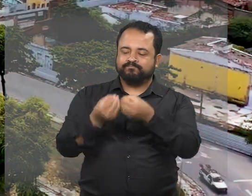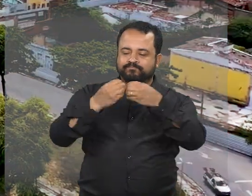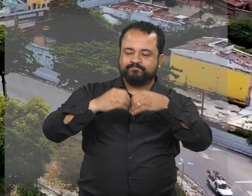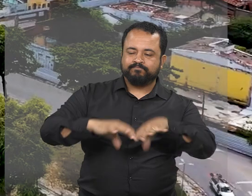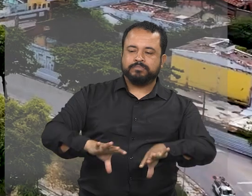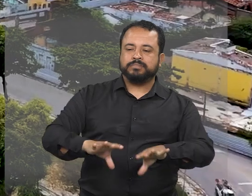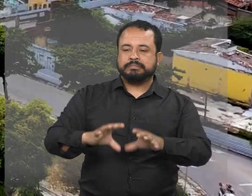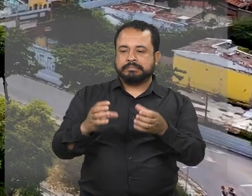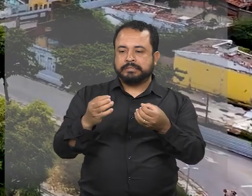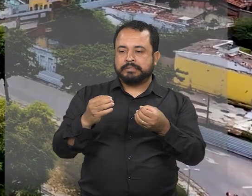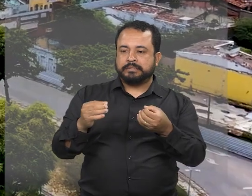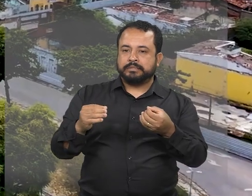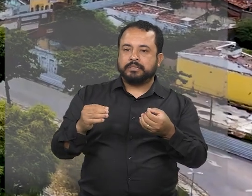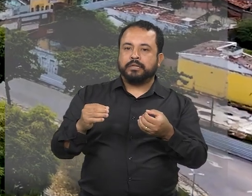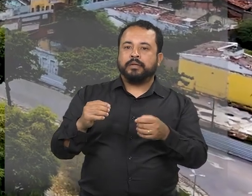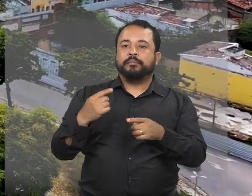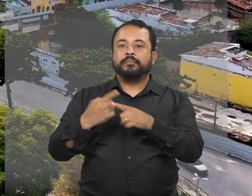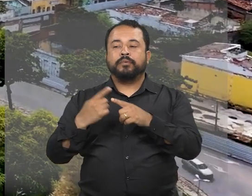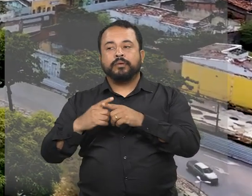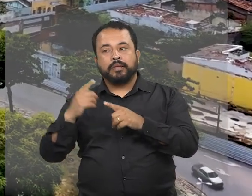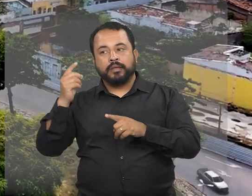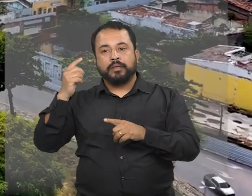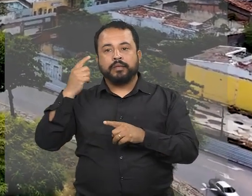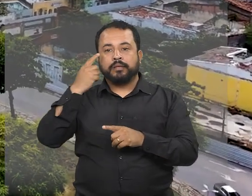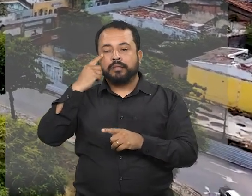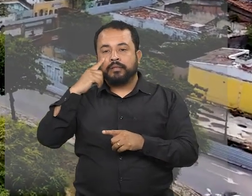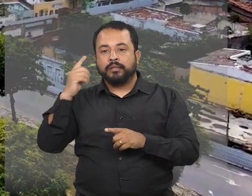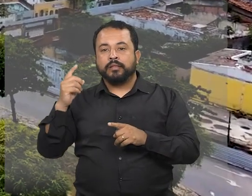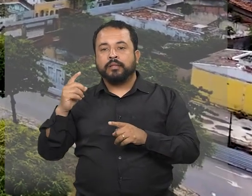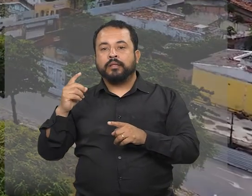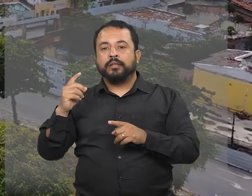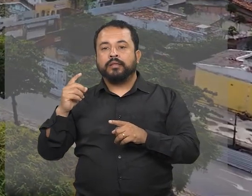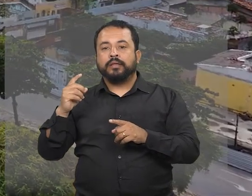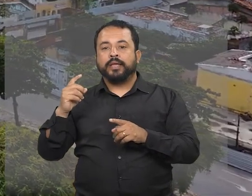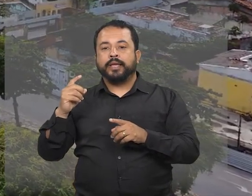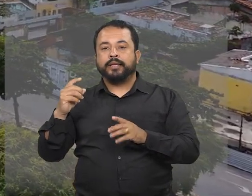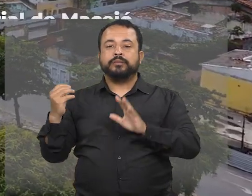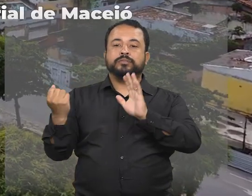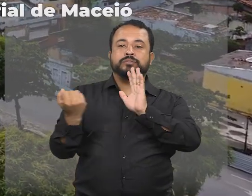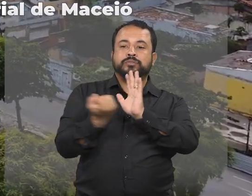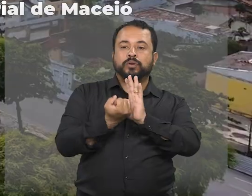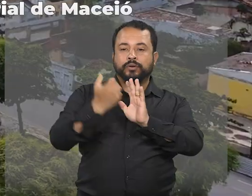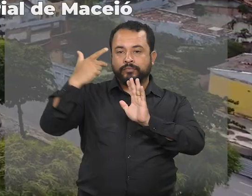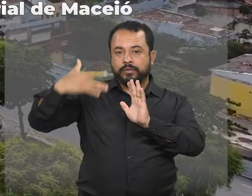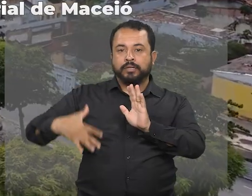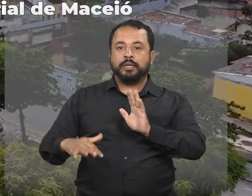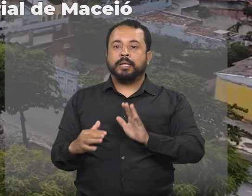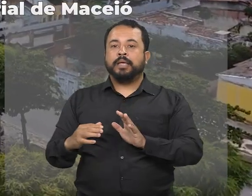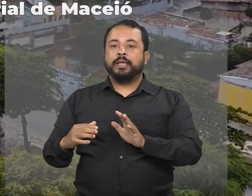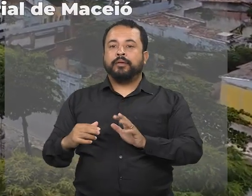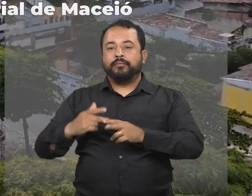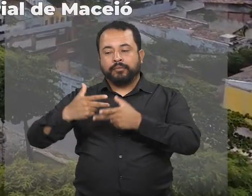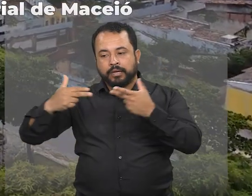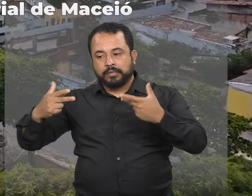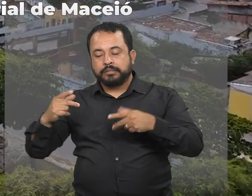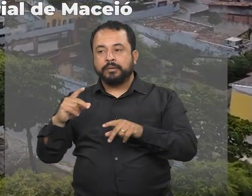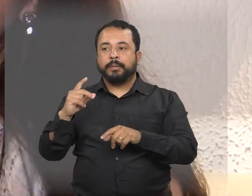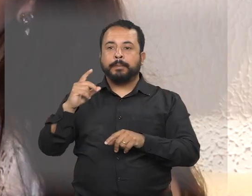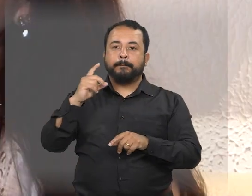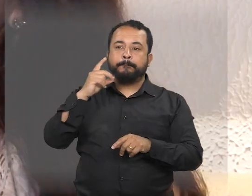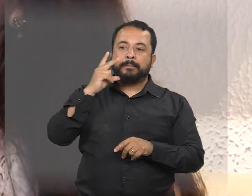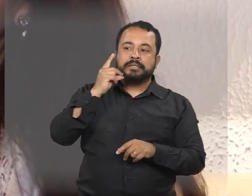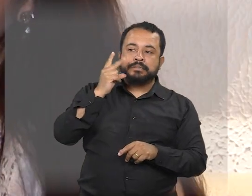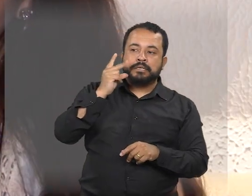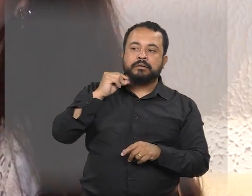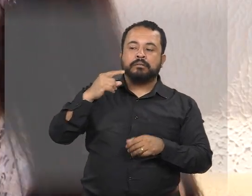de manter vivas as tradições históricas é por meio do inventário participativo do patrimônio cultural imaterial de Maceió.